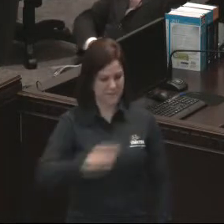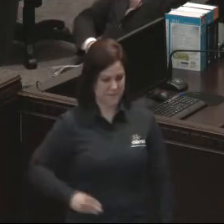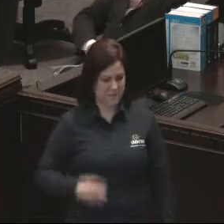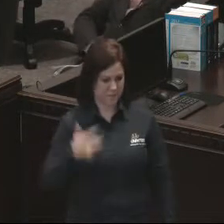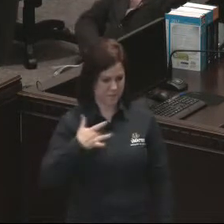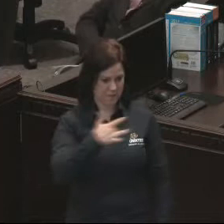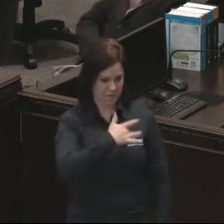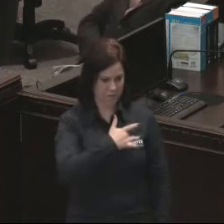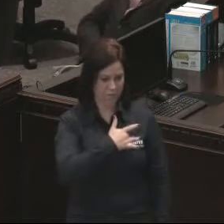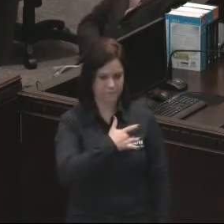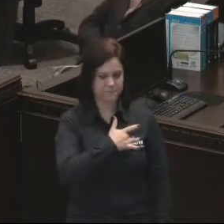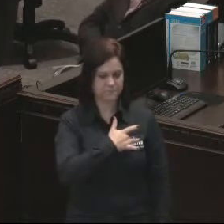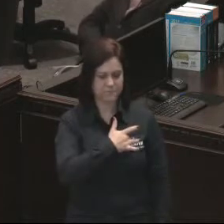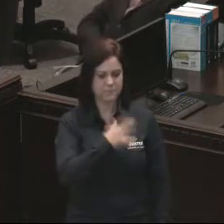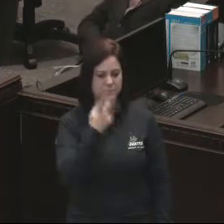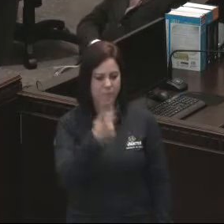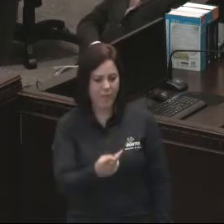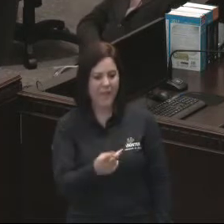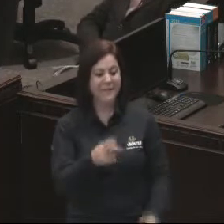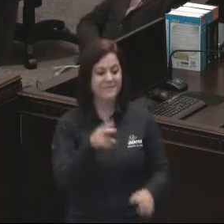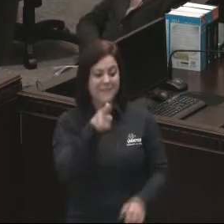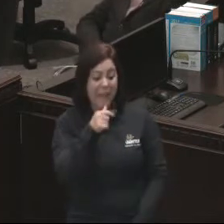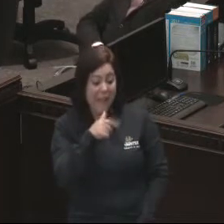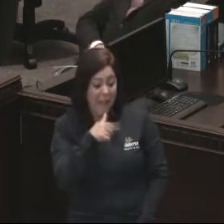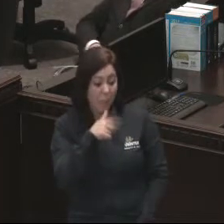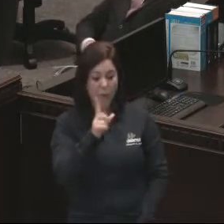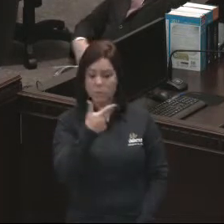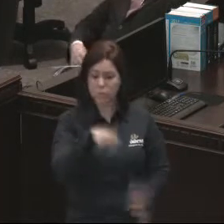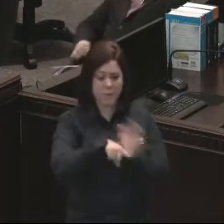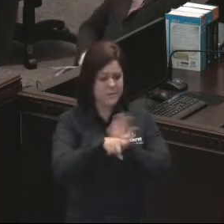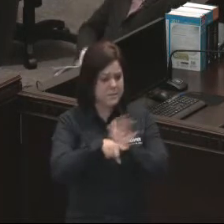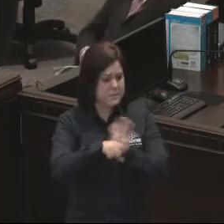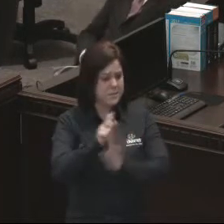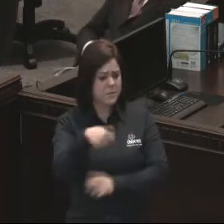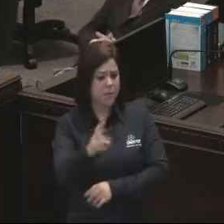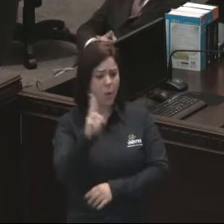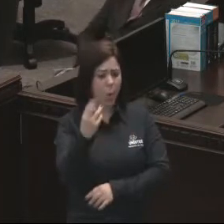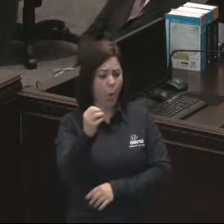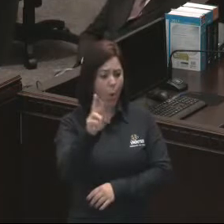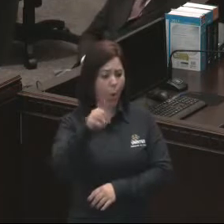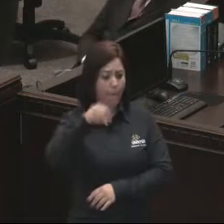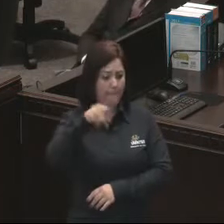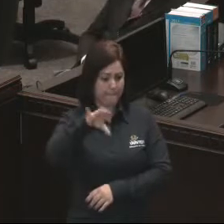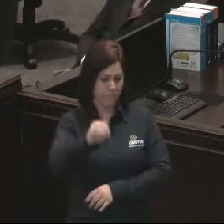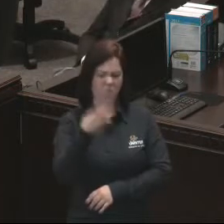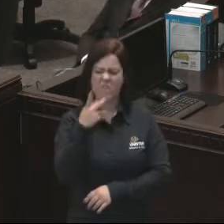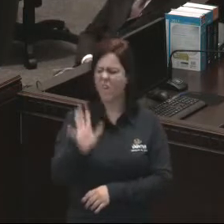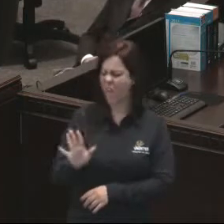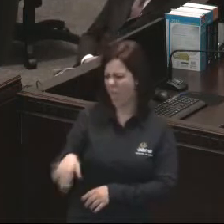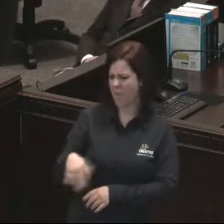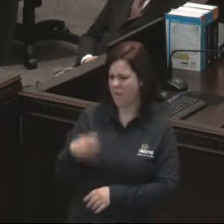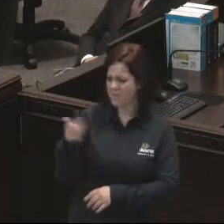de água não incluiu hormônio, medidas de hormônio na nossa água. Então, isso é o maior problema, porque eles dizem, ah, então